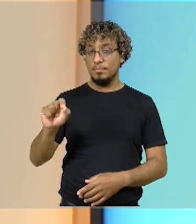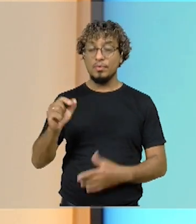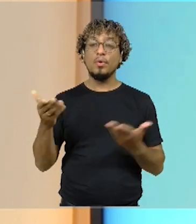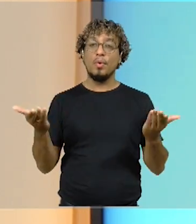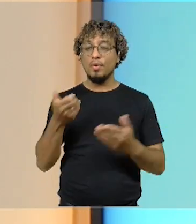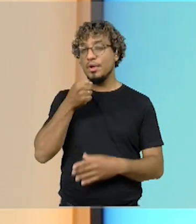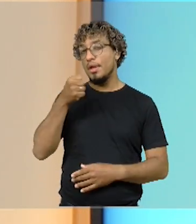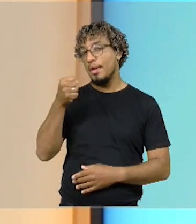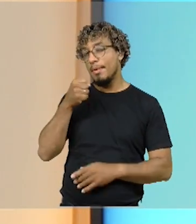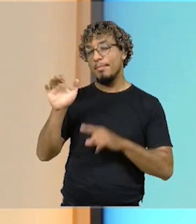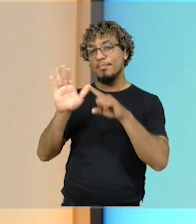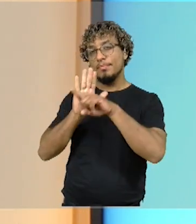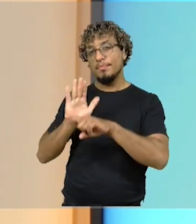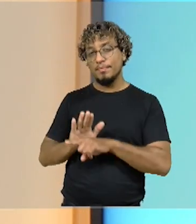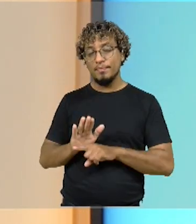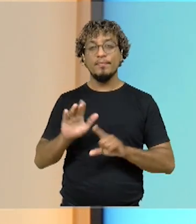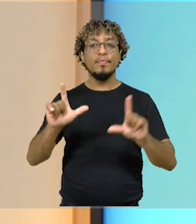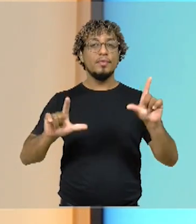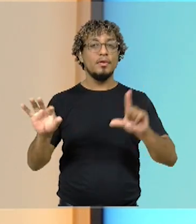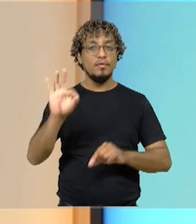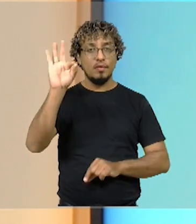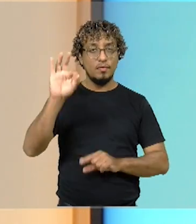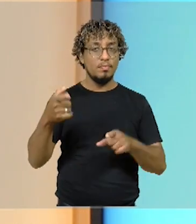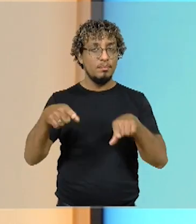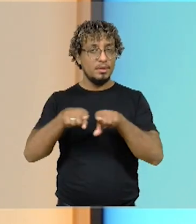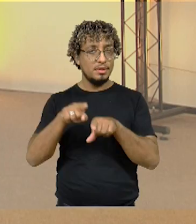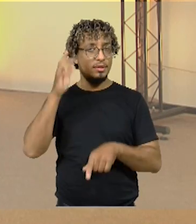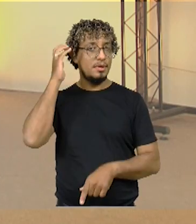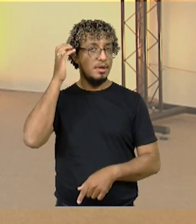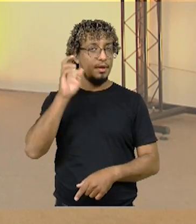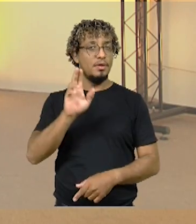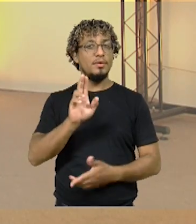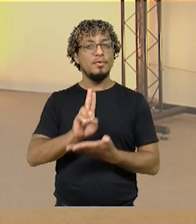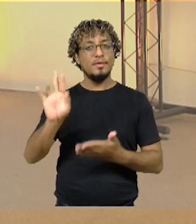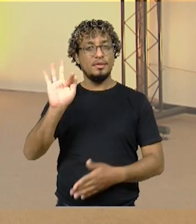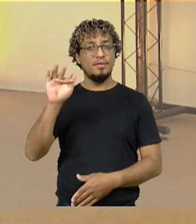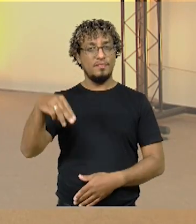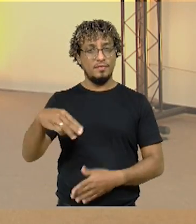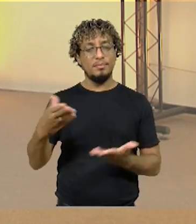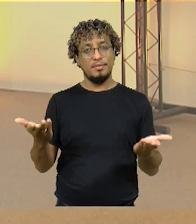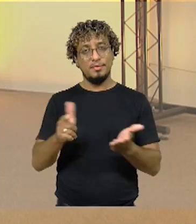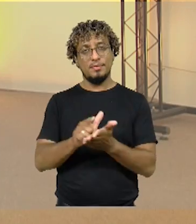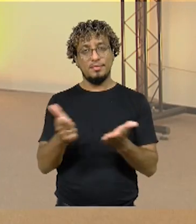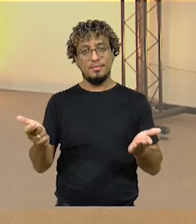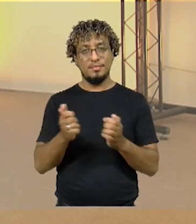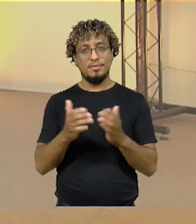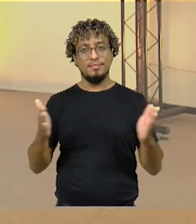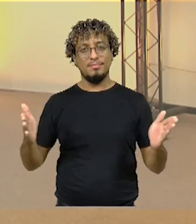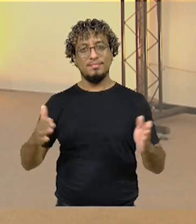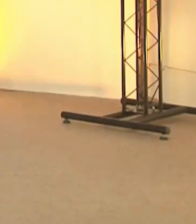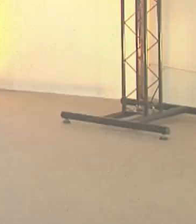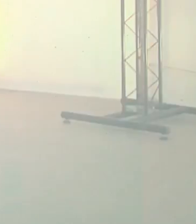da Sabatina TV UFMA e Rádio Universidade FM. O nosso telejornal está no